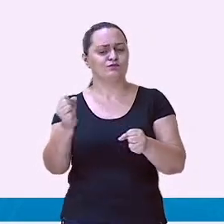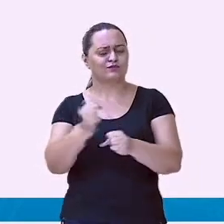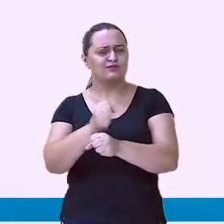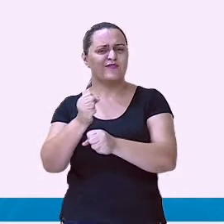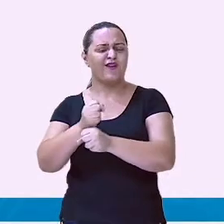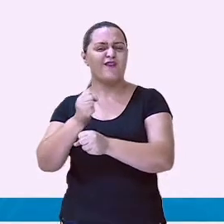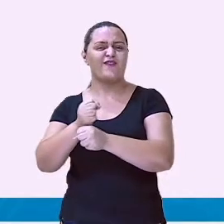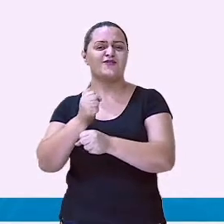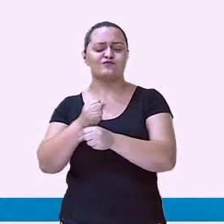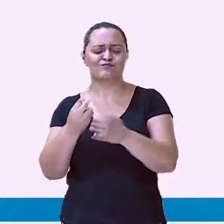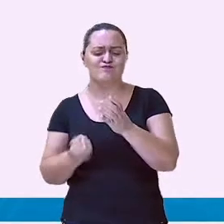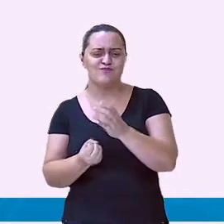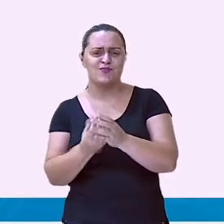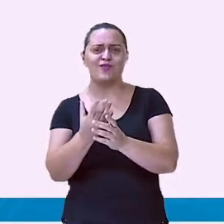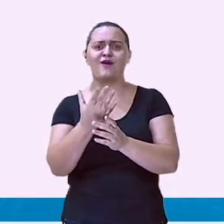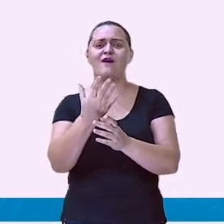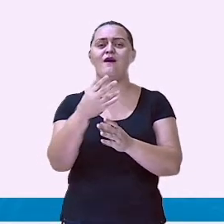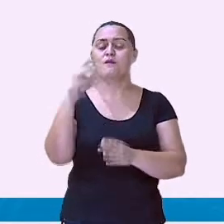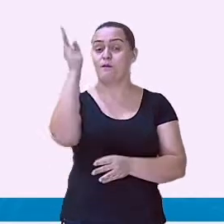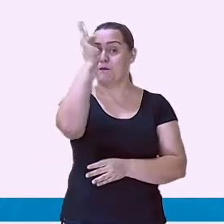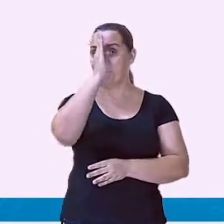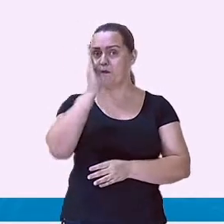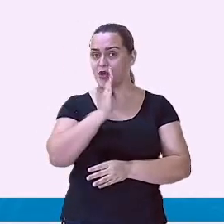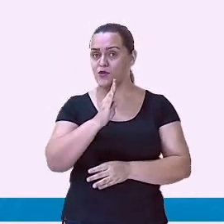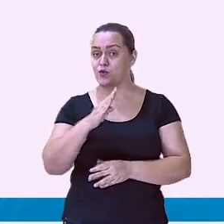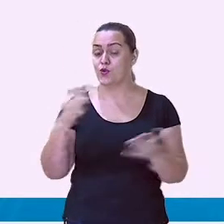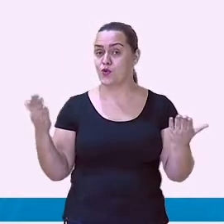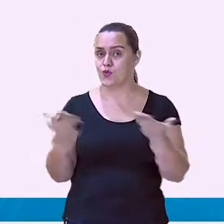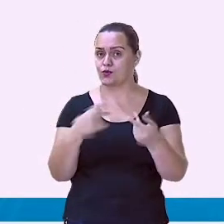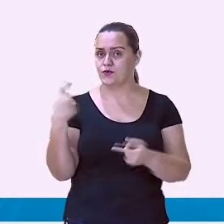que nós temos hoje. Ok?